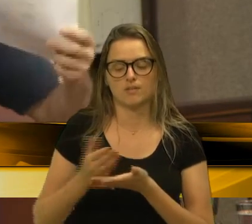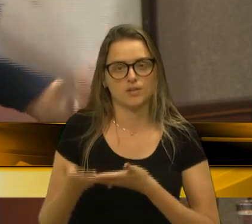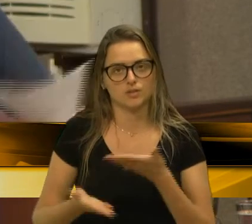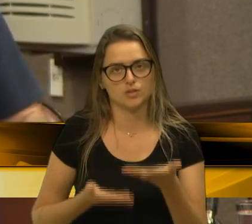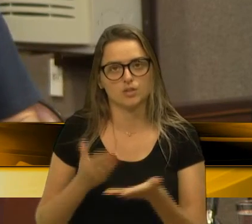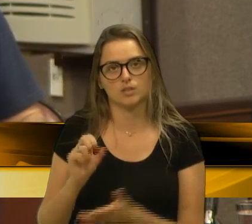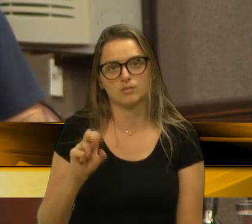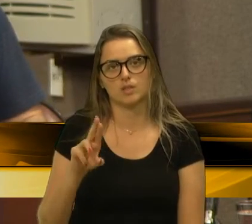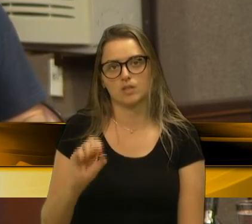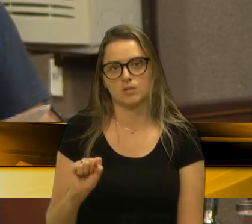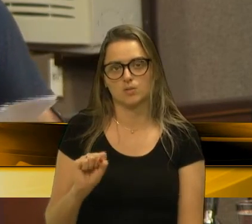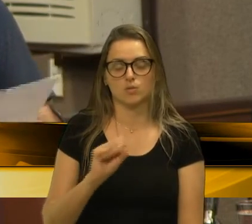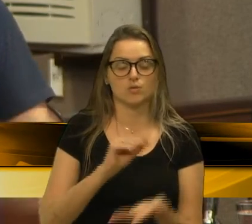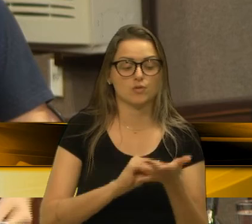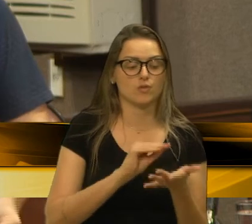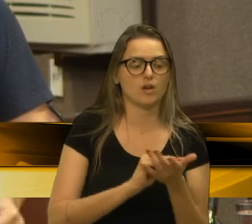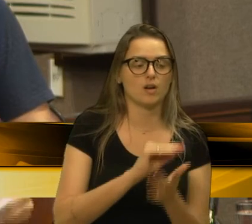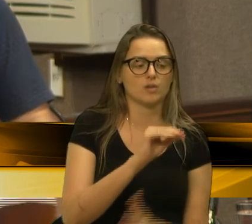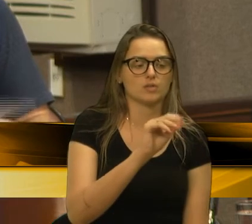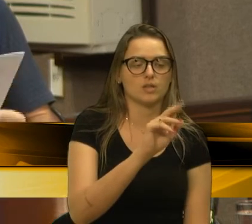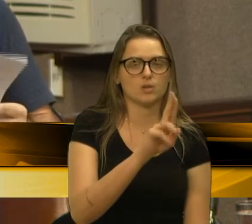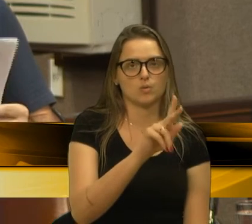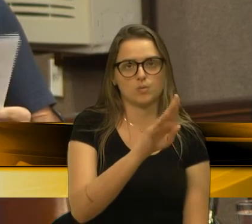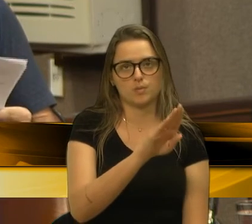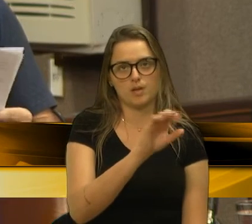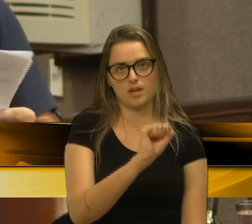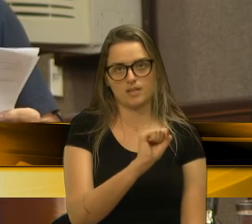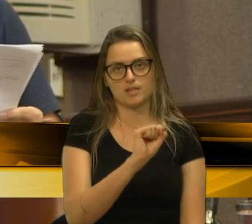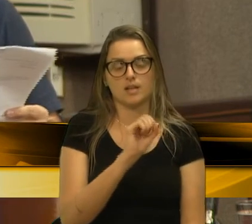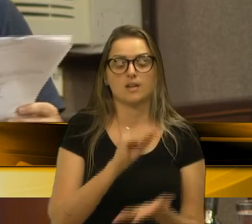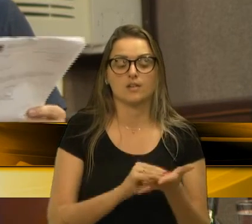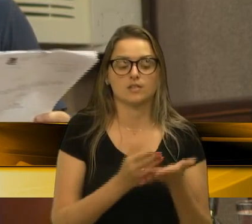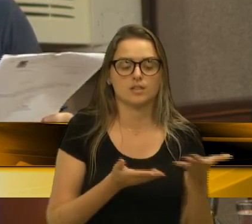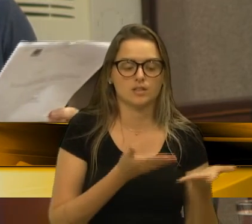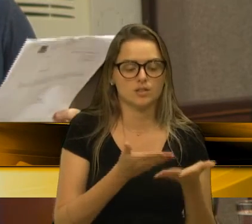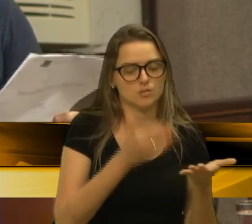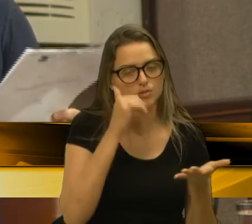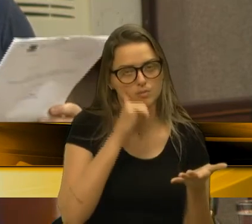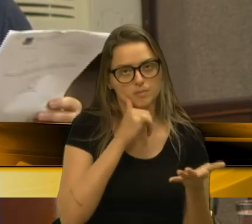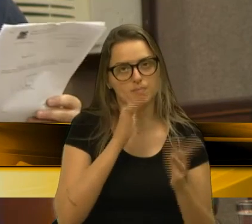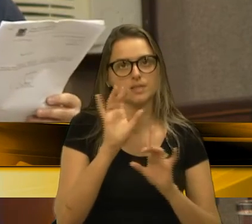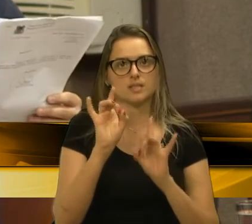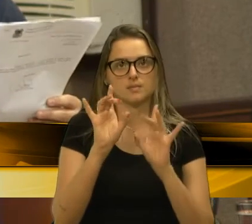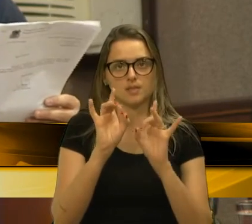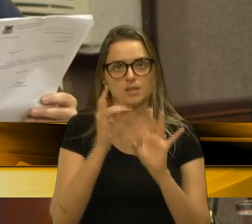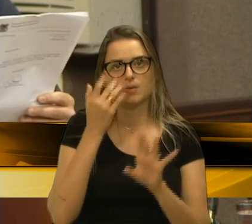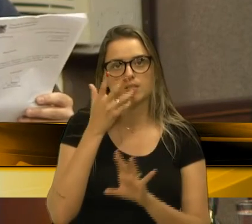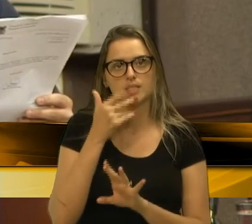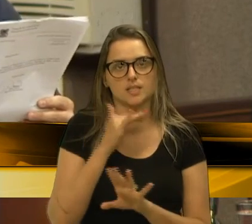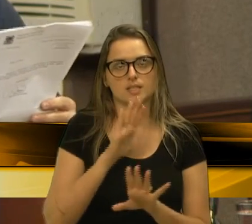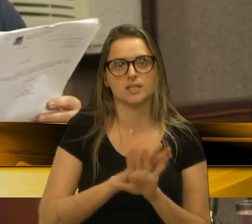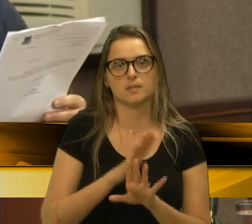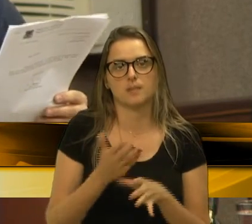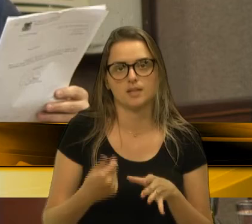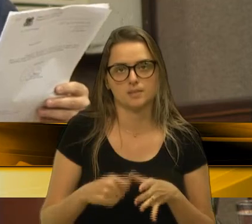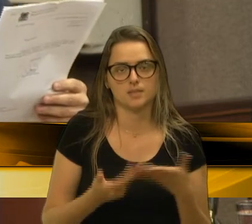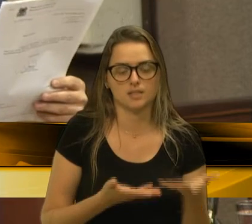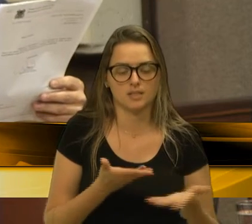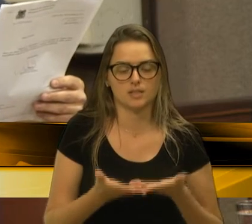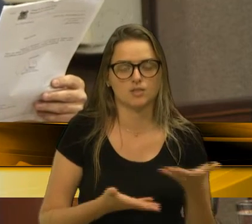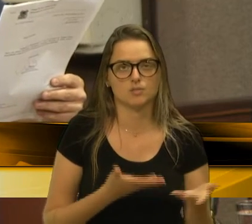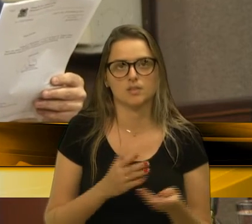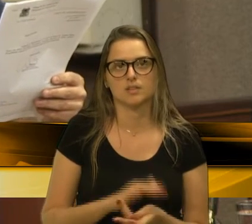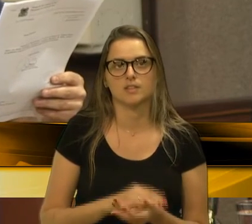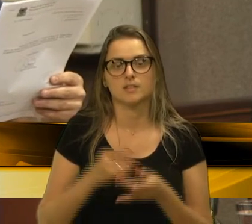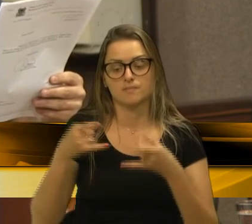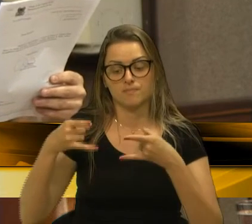lá na UBS, no atendimento da saúde das mulheres e principalmente nas crianças que mais precisam do atendimento. Os